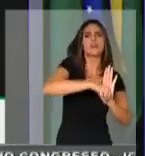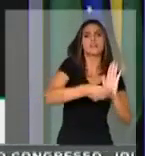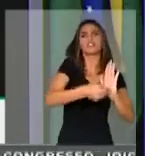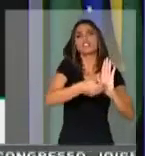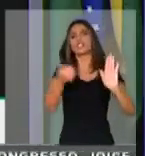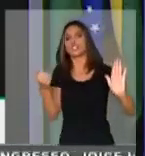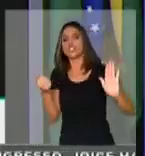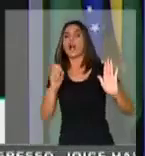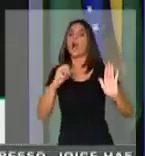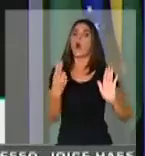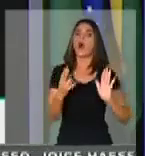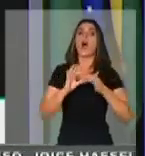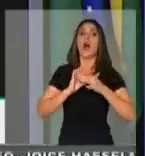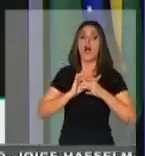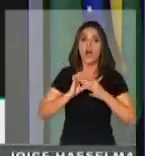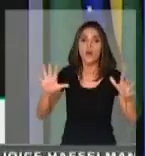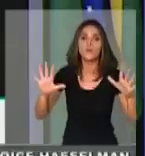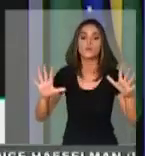excluir ou autorizar